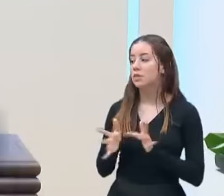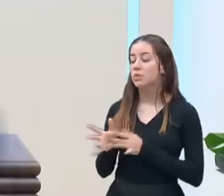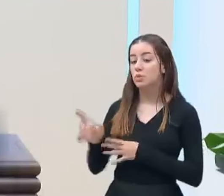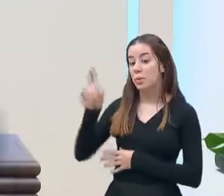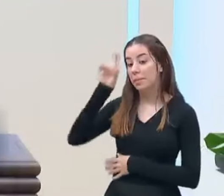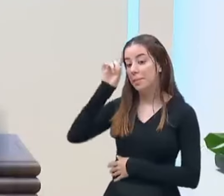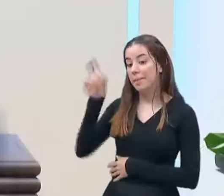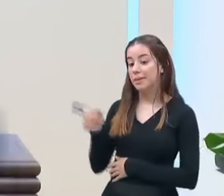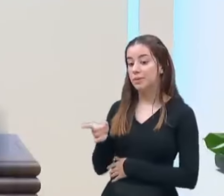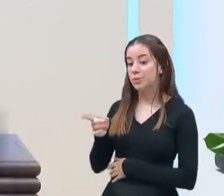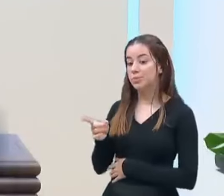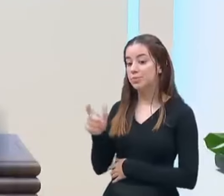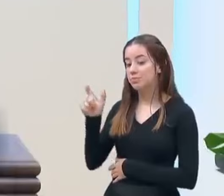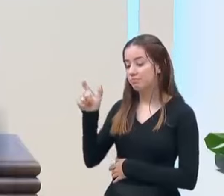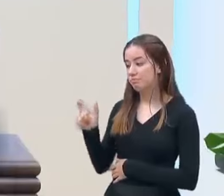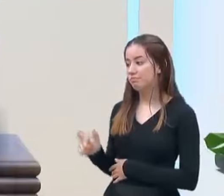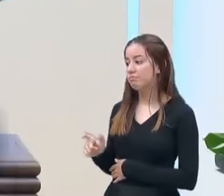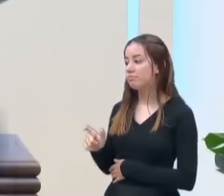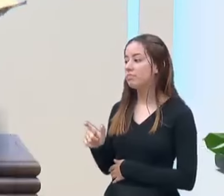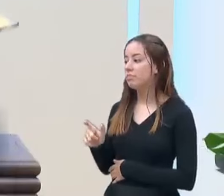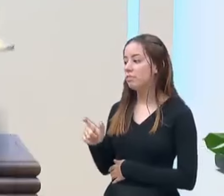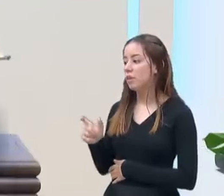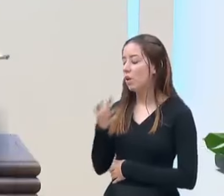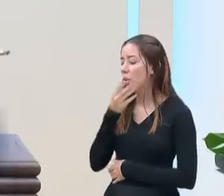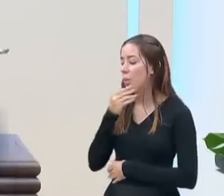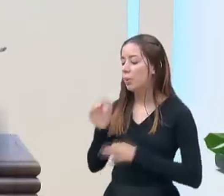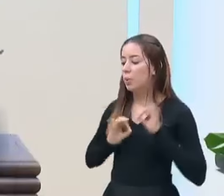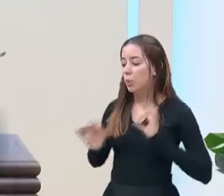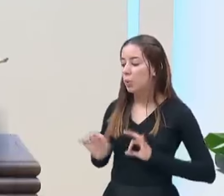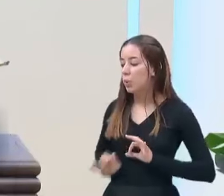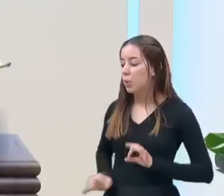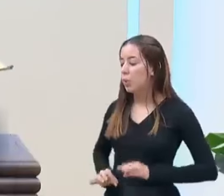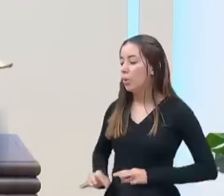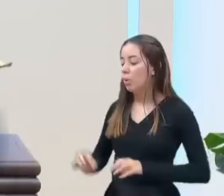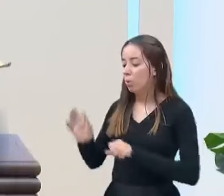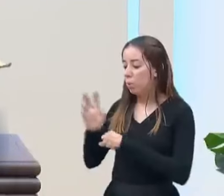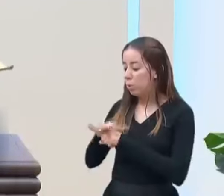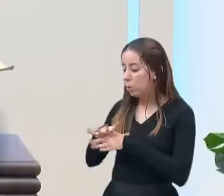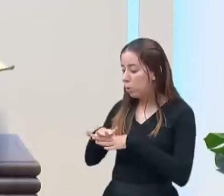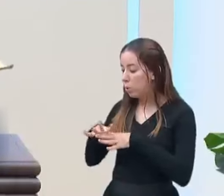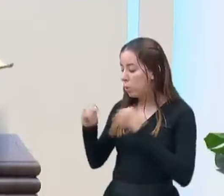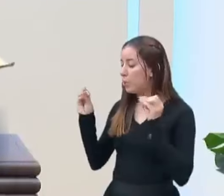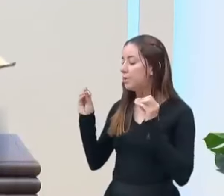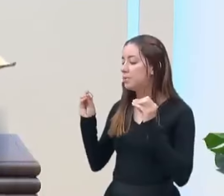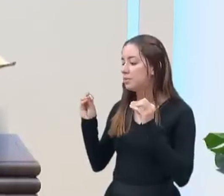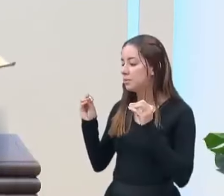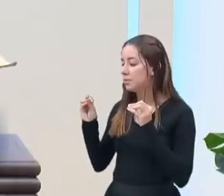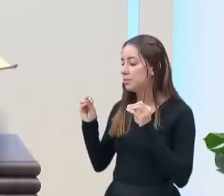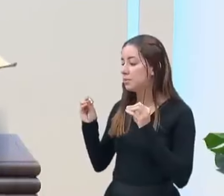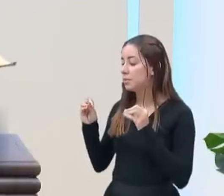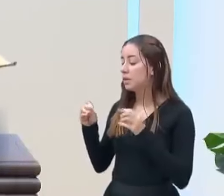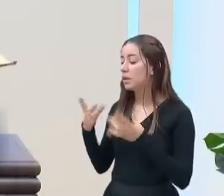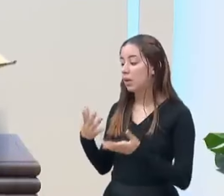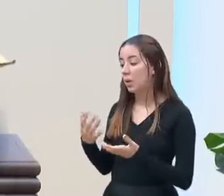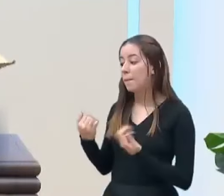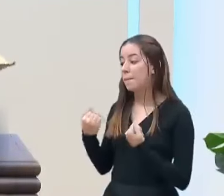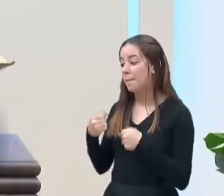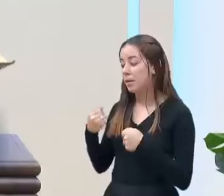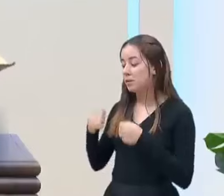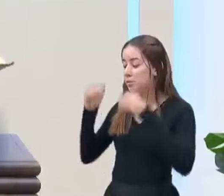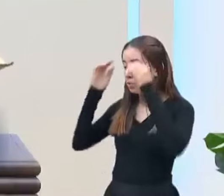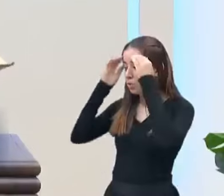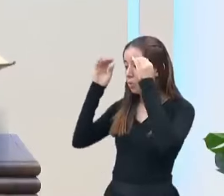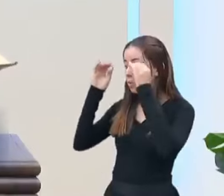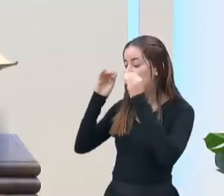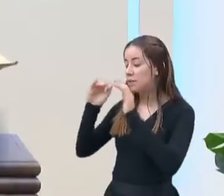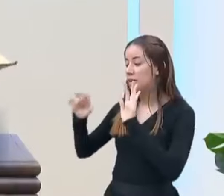Glória a Deus. Quando Jesus faz o milagre, ele ordena. Devemos viver pela palavra e uma